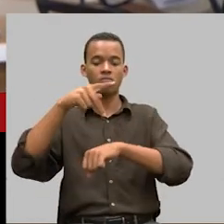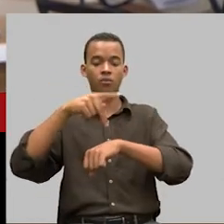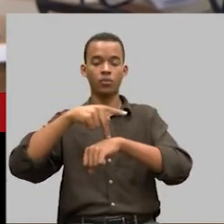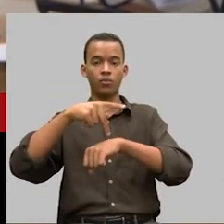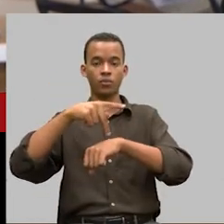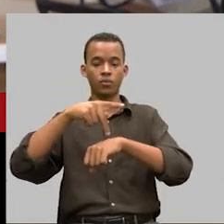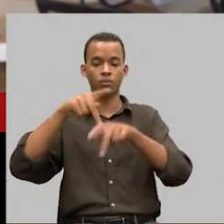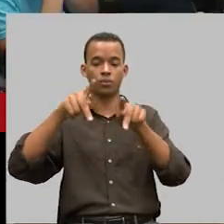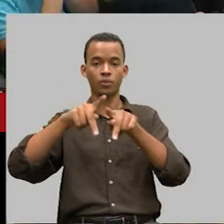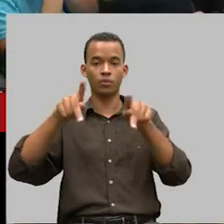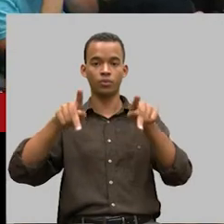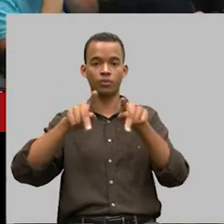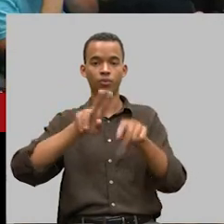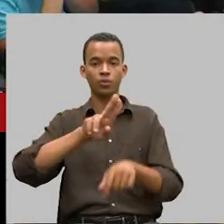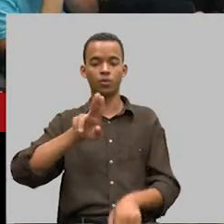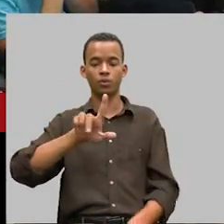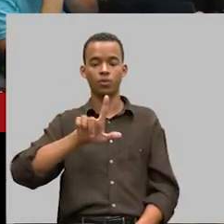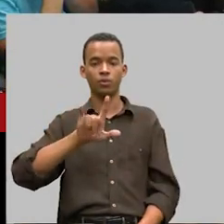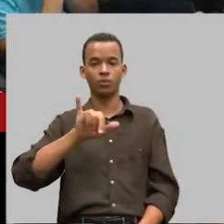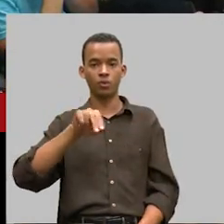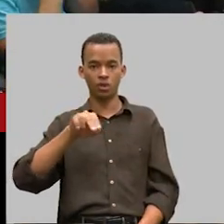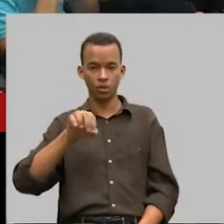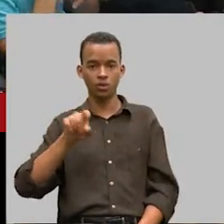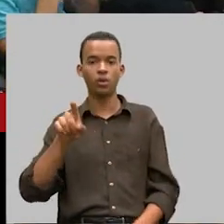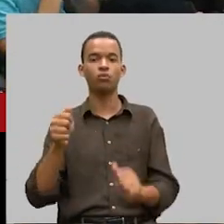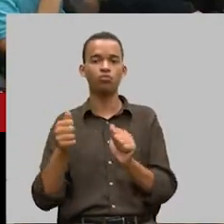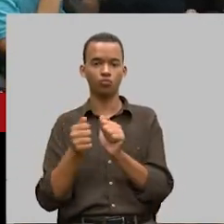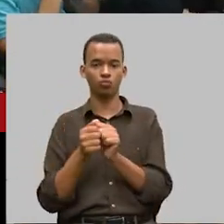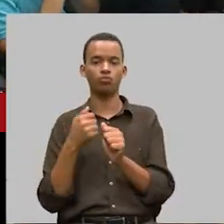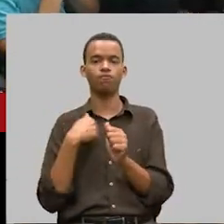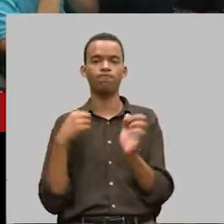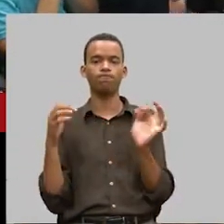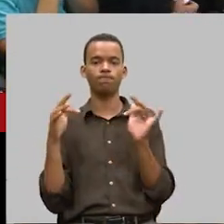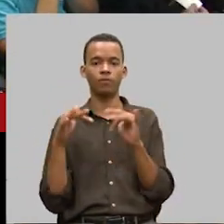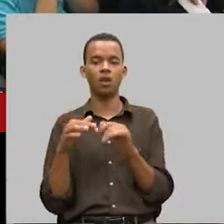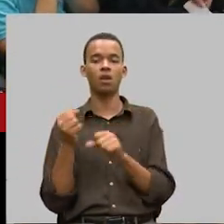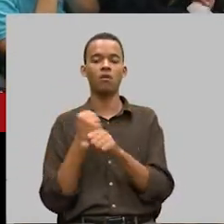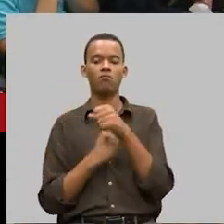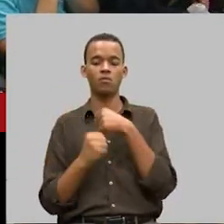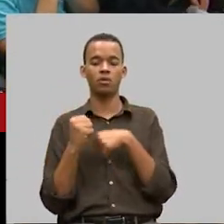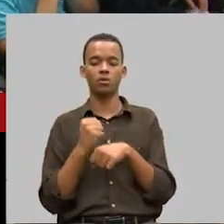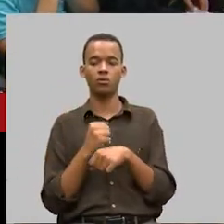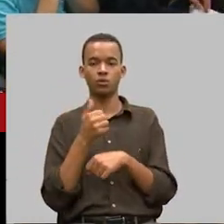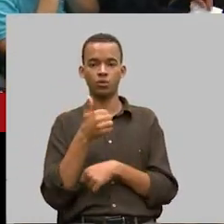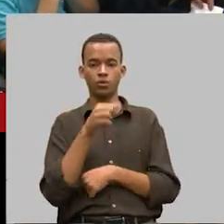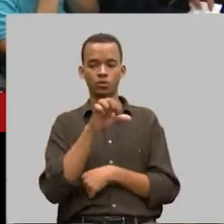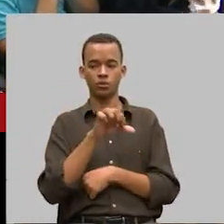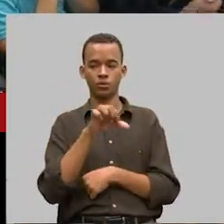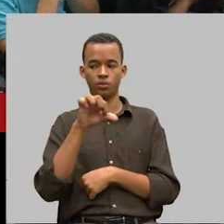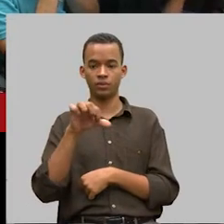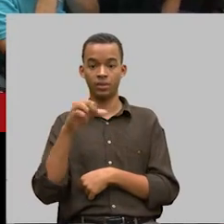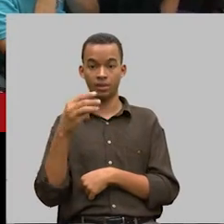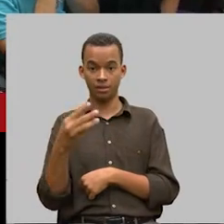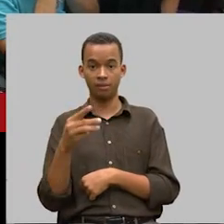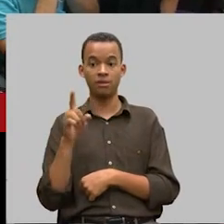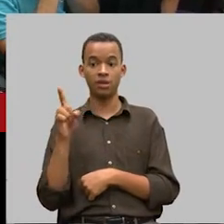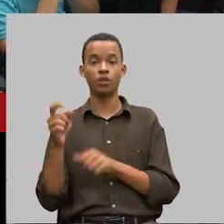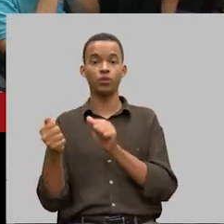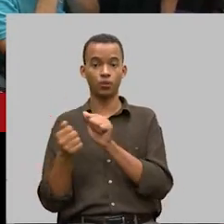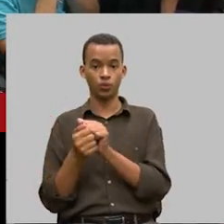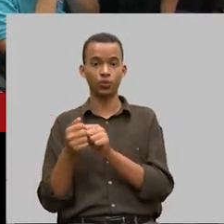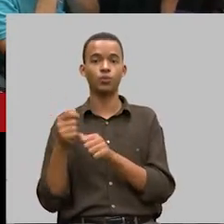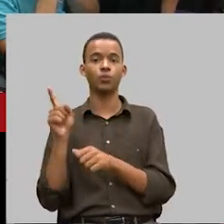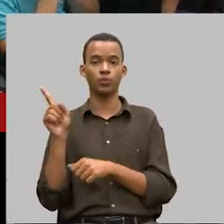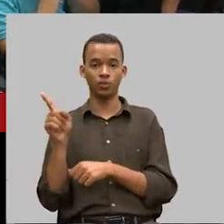participou comigo da Assembleia de criação da amefa lá em 1993 quando existia a Efa Chico Mendes lá em